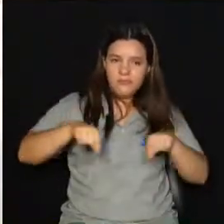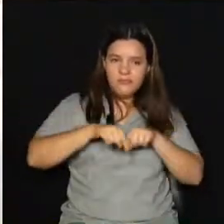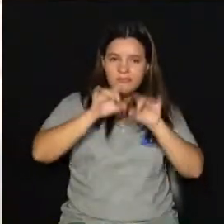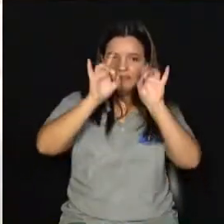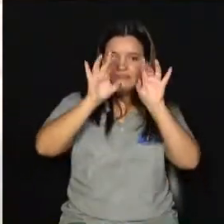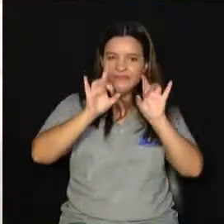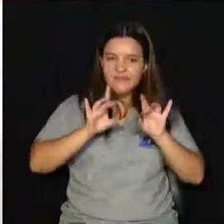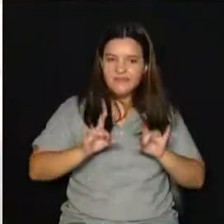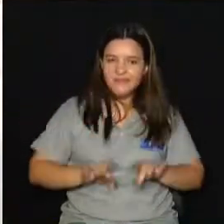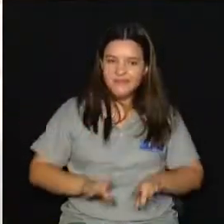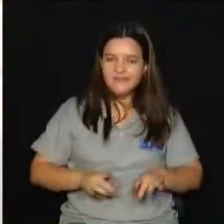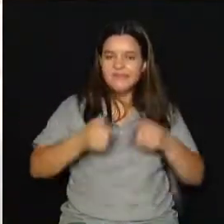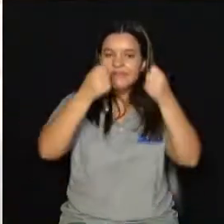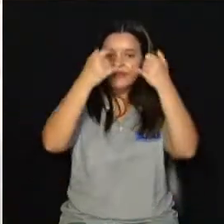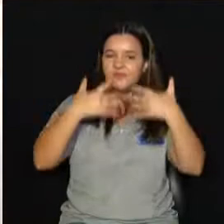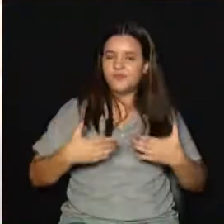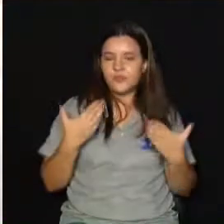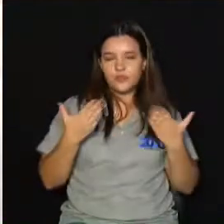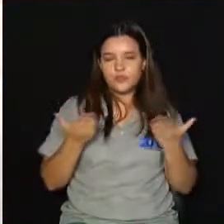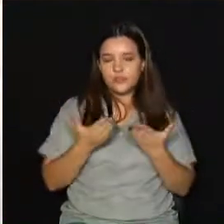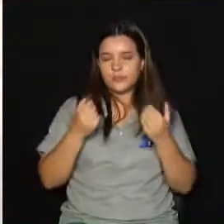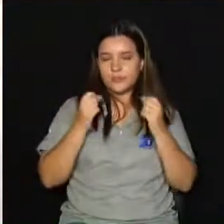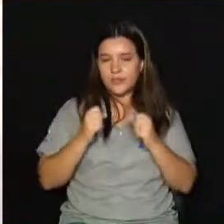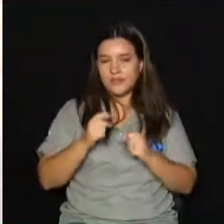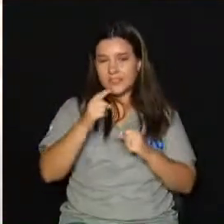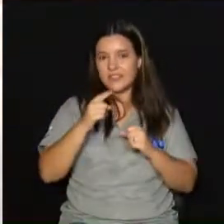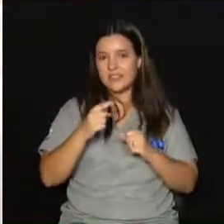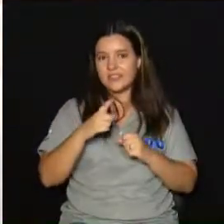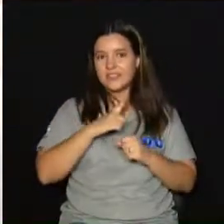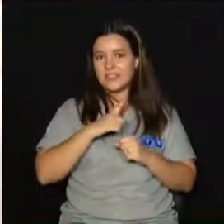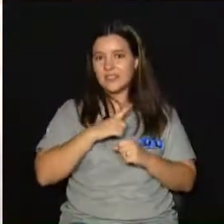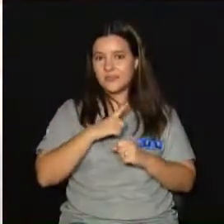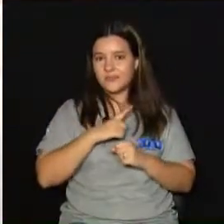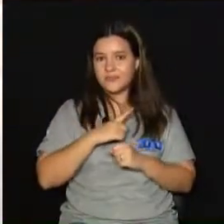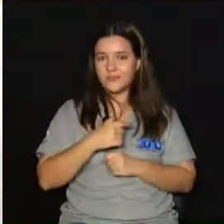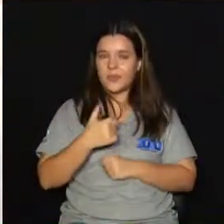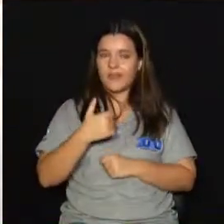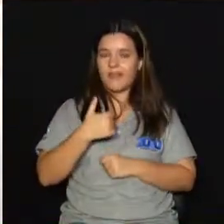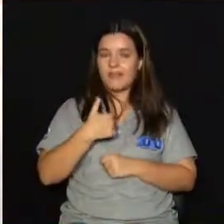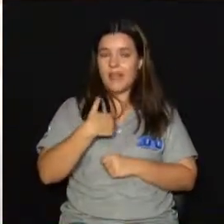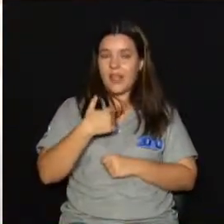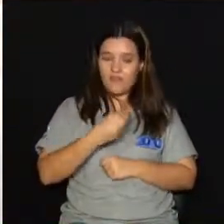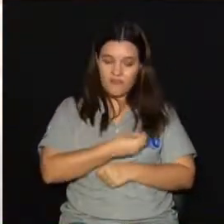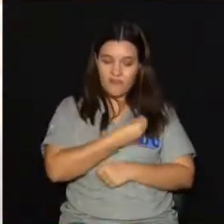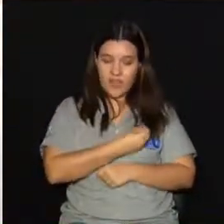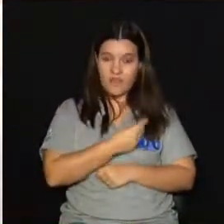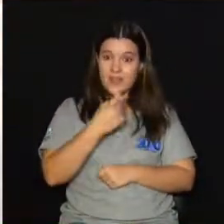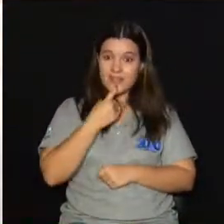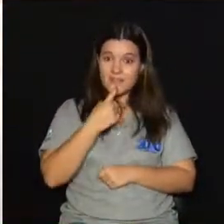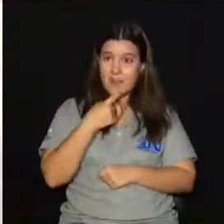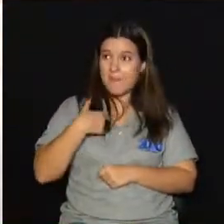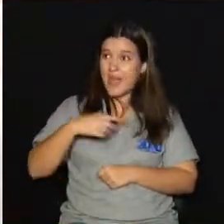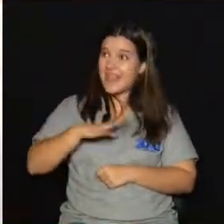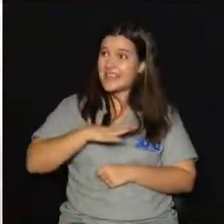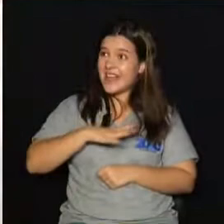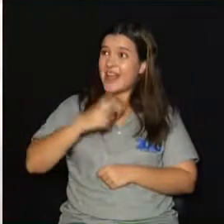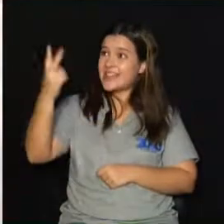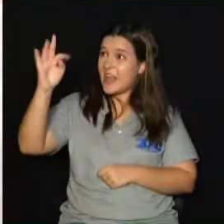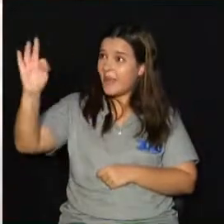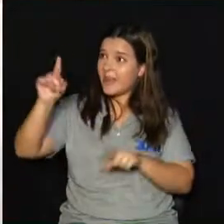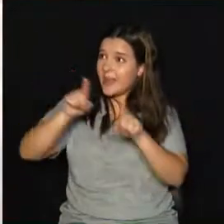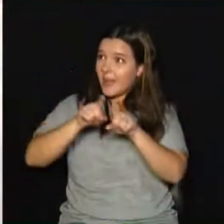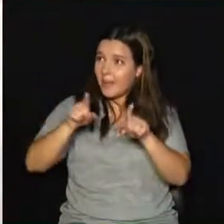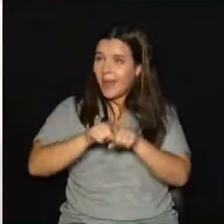para justificativa de voto, você que está em Campinas e no seu município tem segundo turno, também